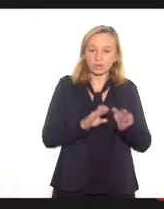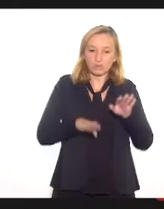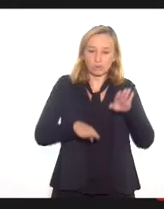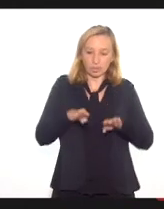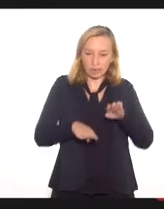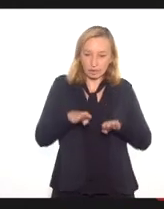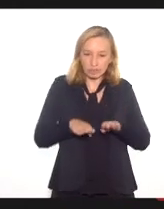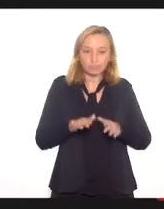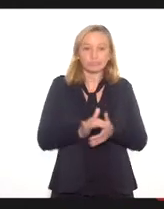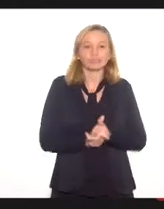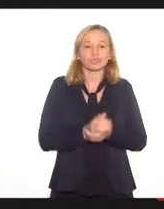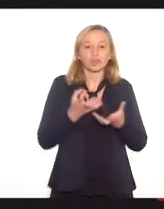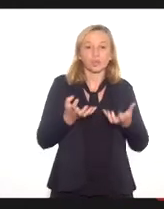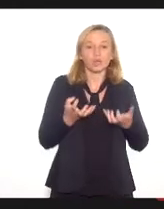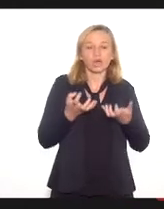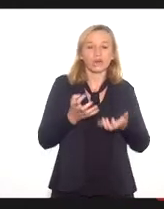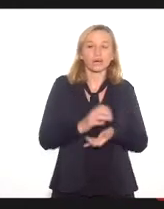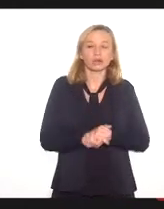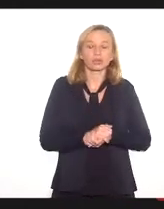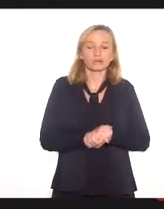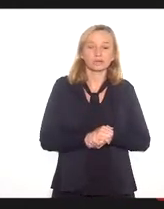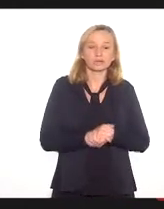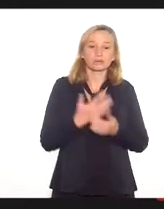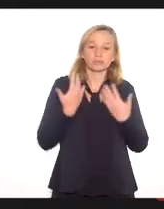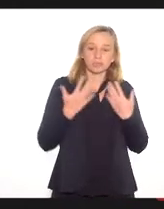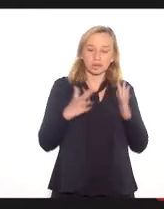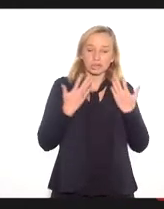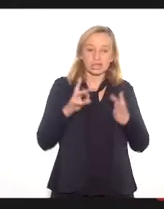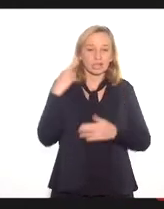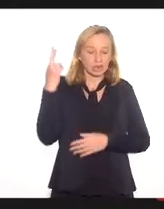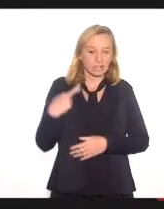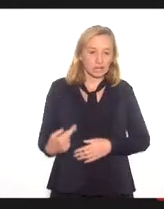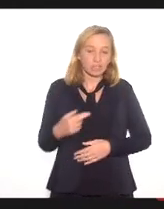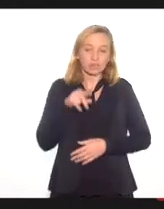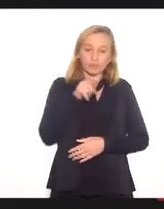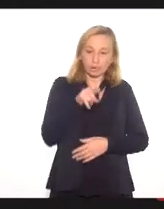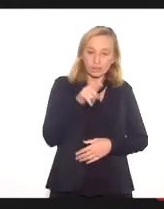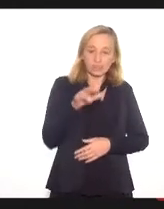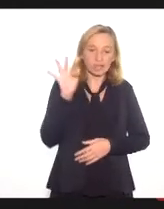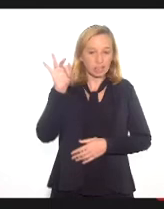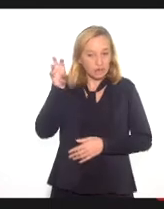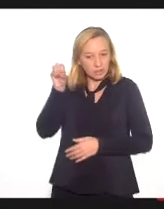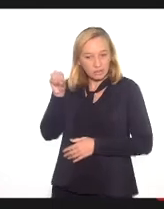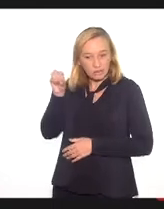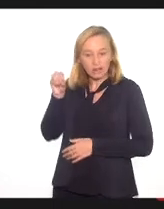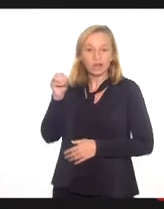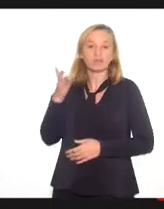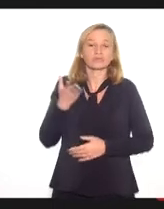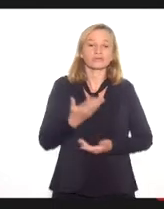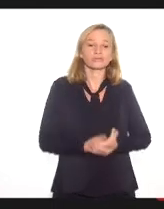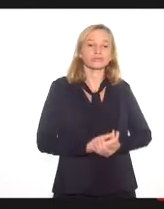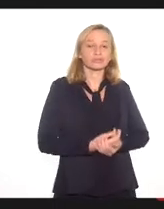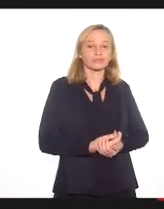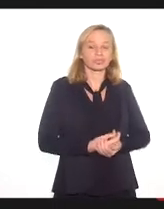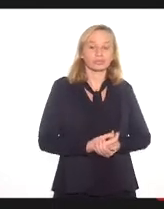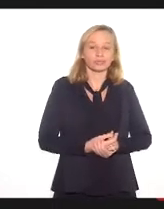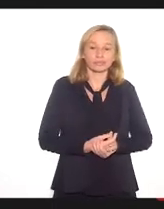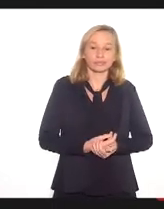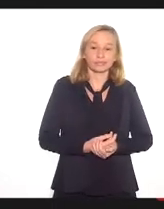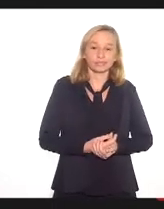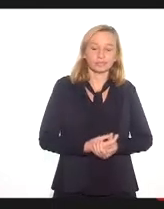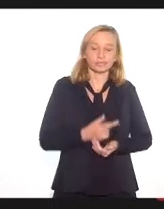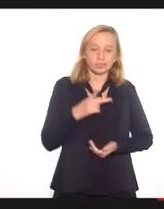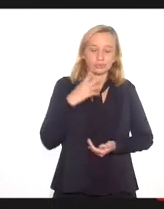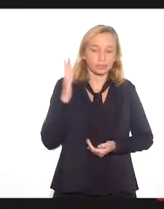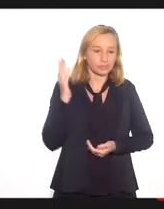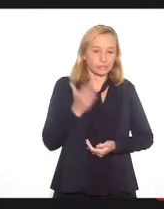né? E eu quero, primeiro, parabenizar, Renata, você, Flávio, meu colega da Feu Cruz, né? E passar direto